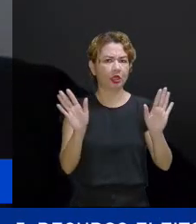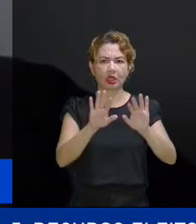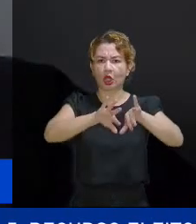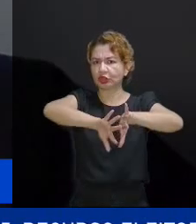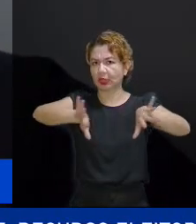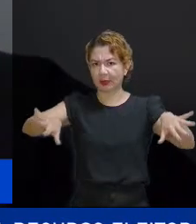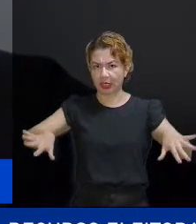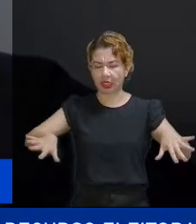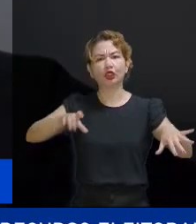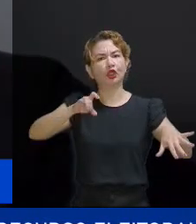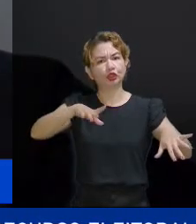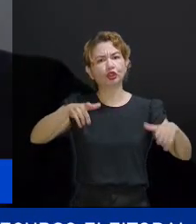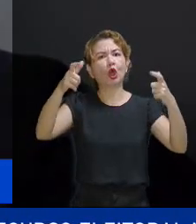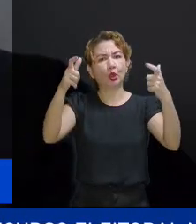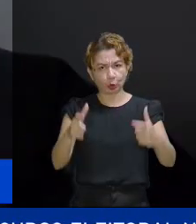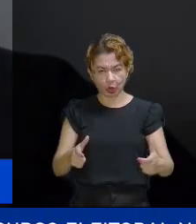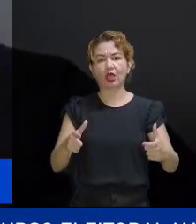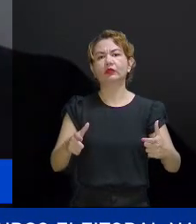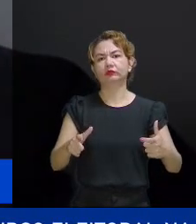bem público.